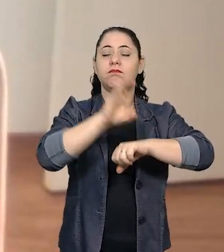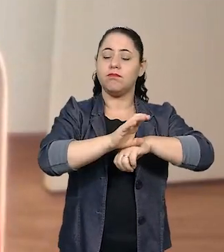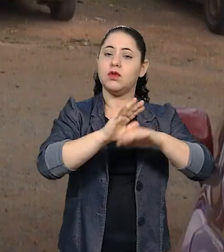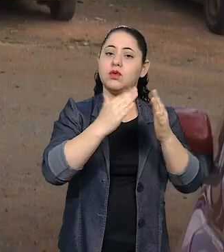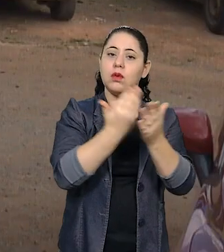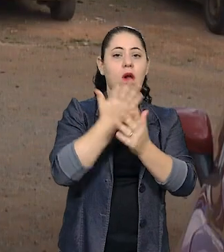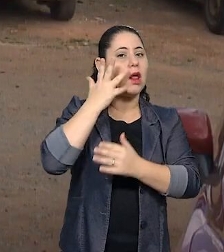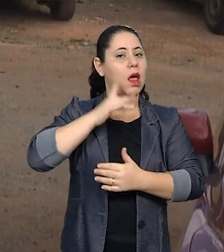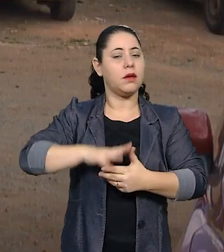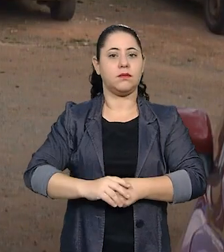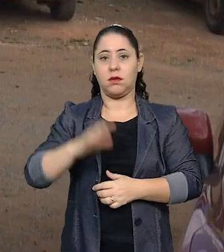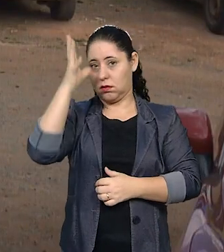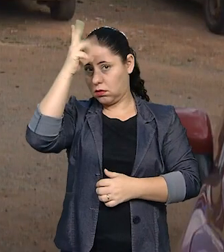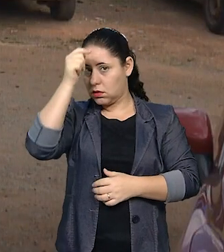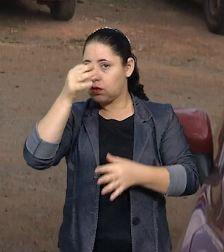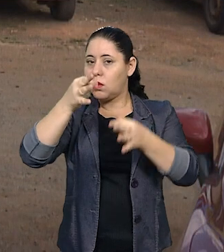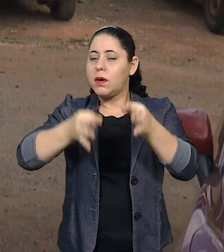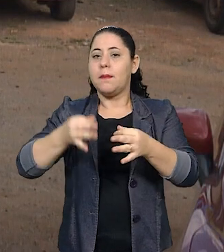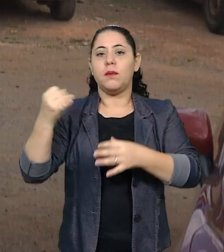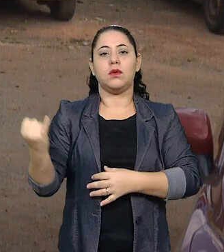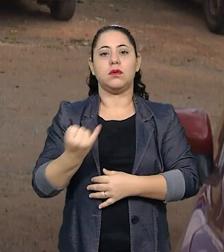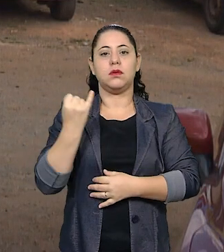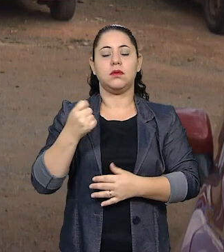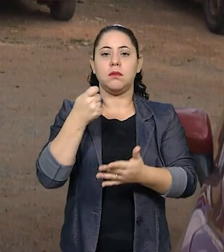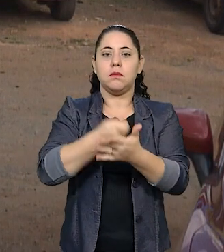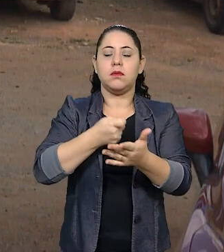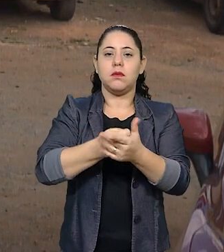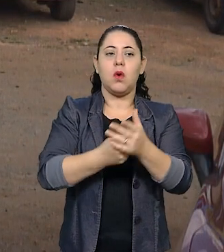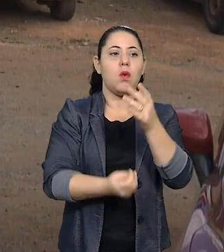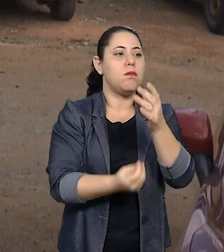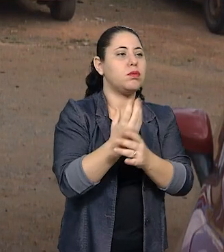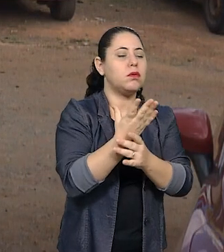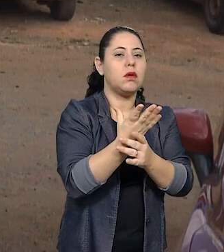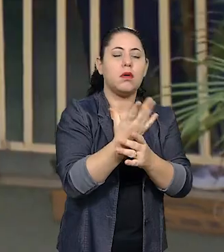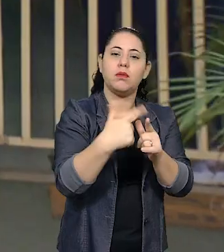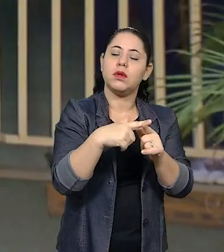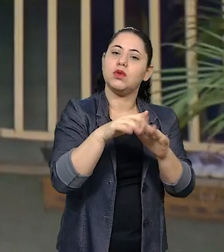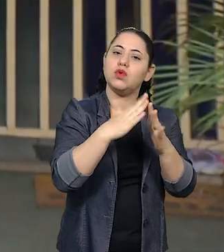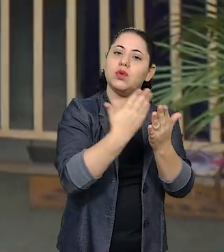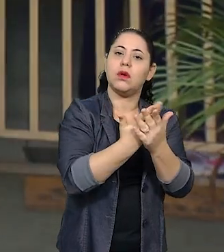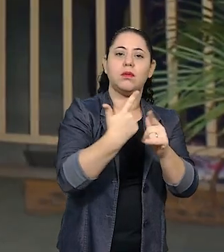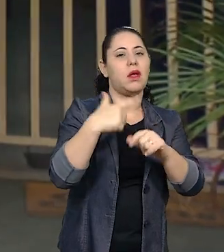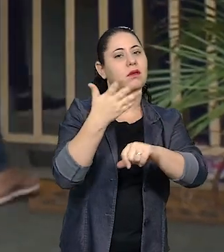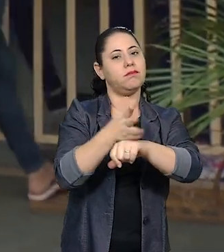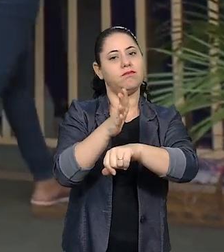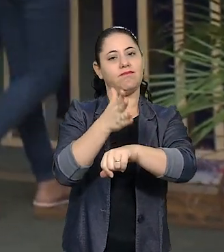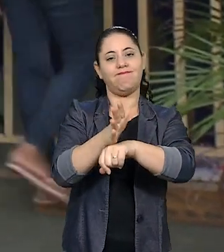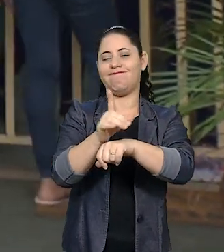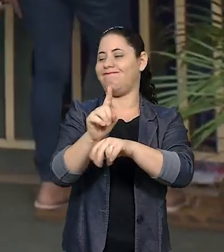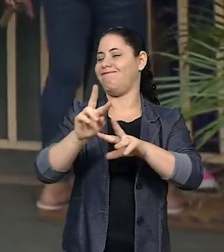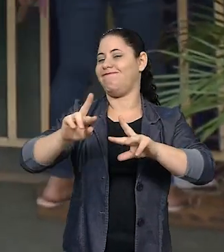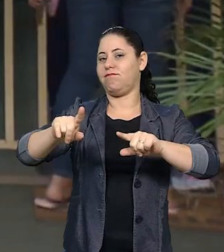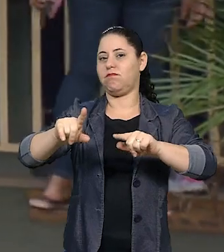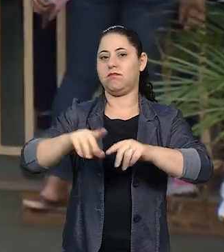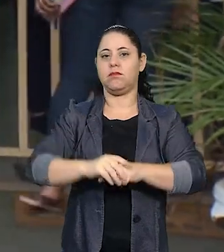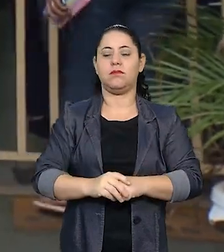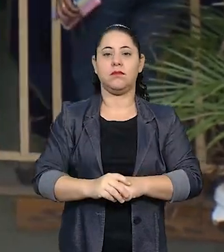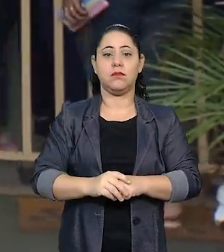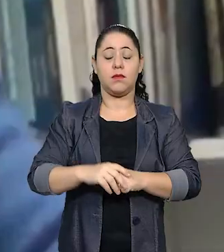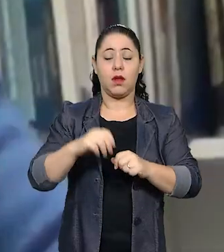sim, intervir e dizer que a administração pública deve oferecer o direito à educação mesmo na fase de creche. Decisão importante e